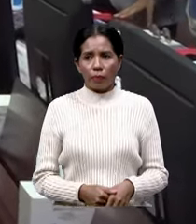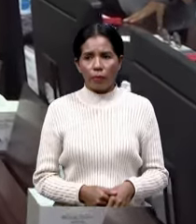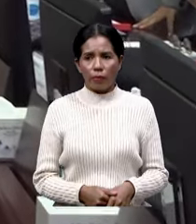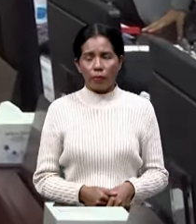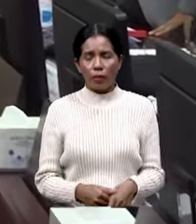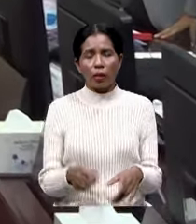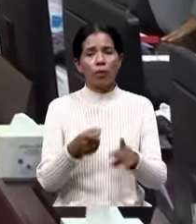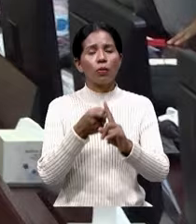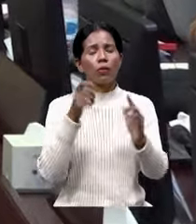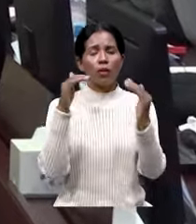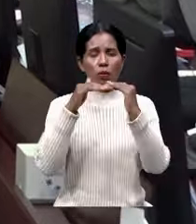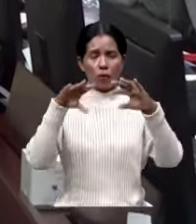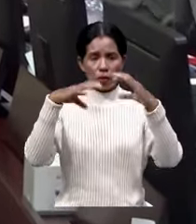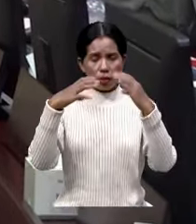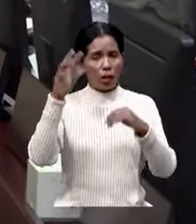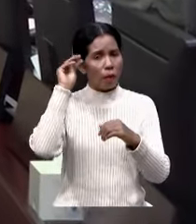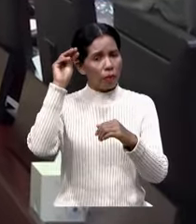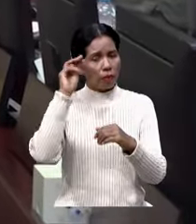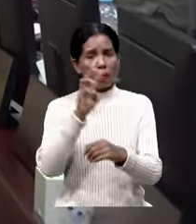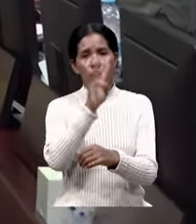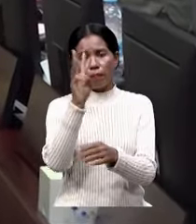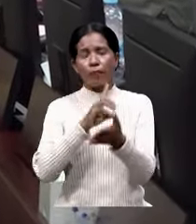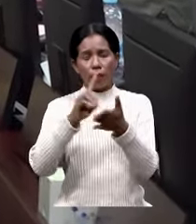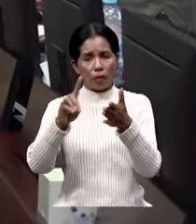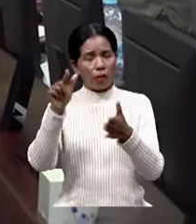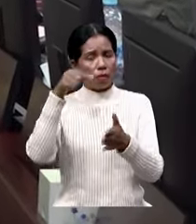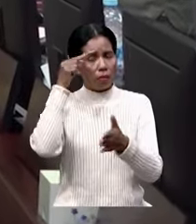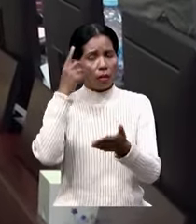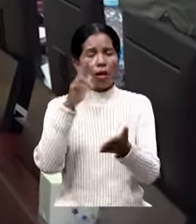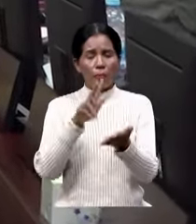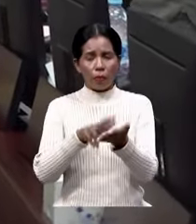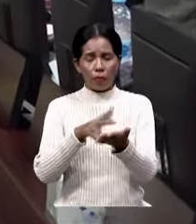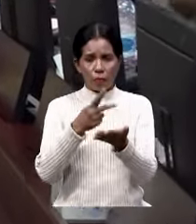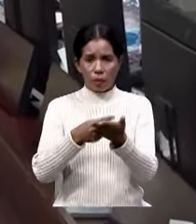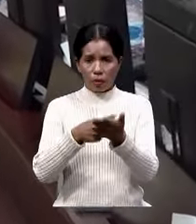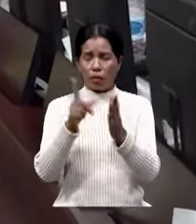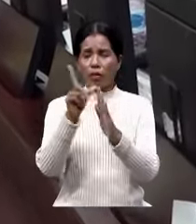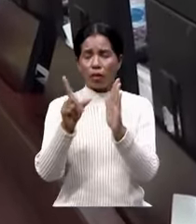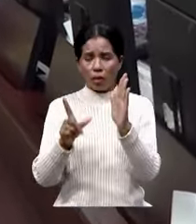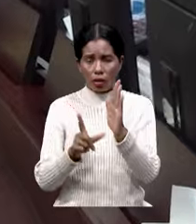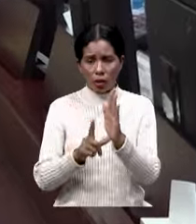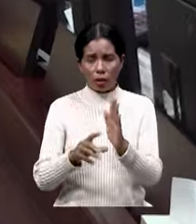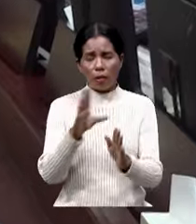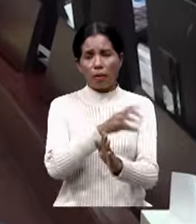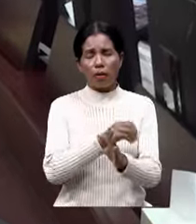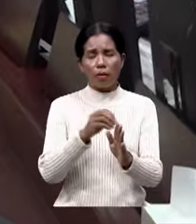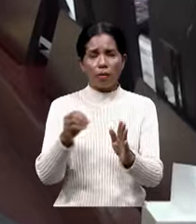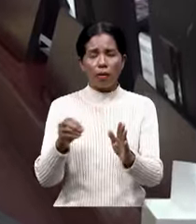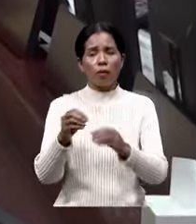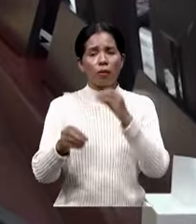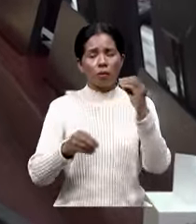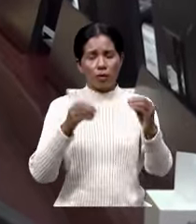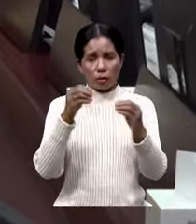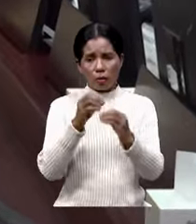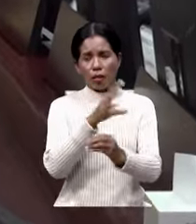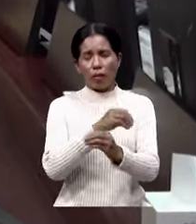Li Rússia reuniu um conselho ministro quarta semana, né? Governo aprova projeto proposta lei ba autorização legislativa quando ba